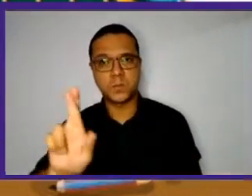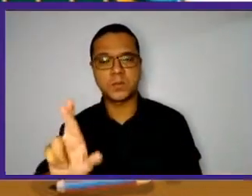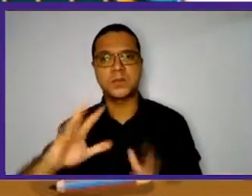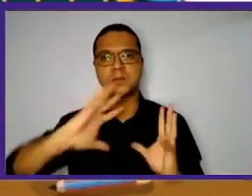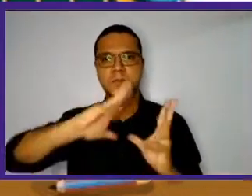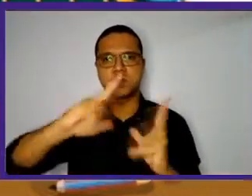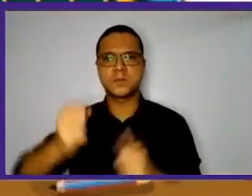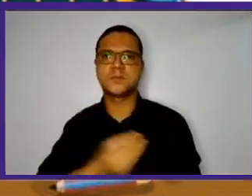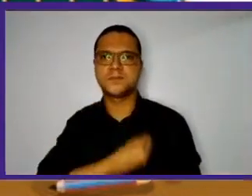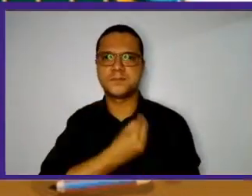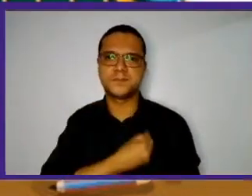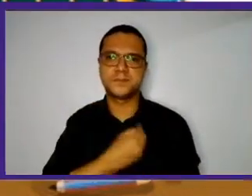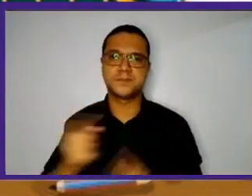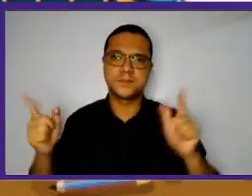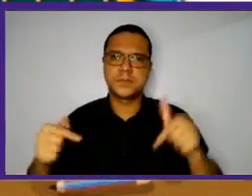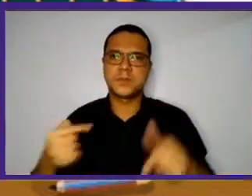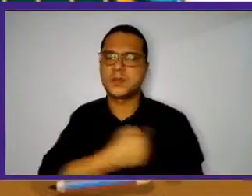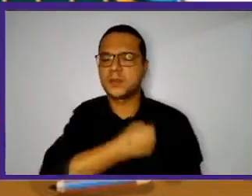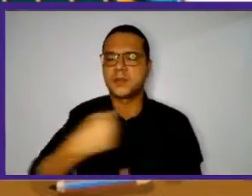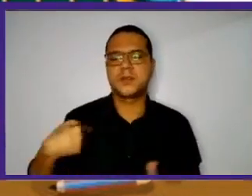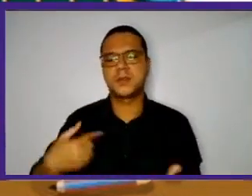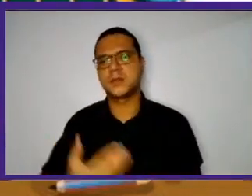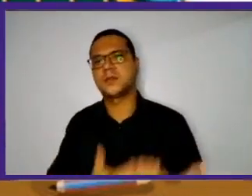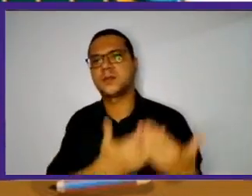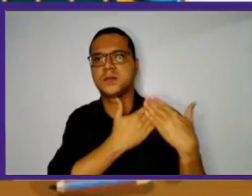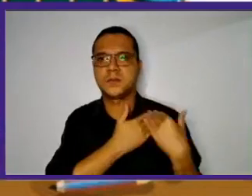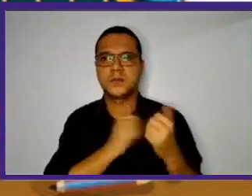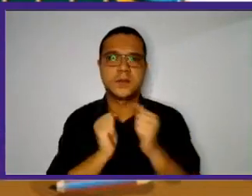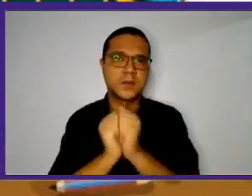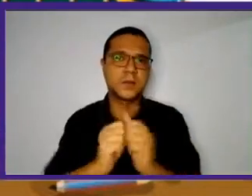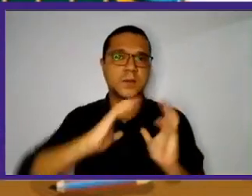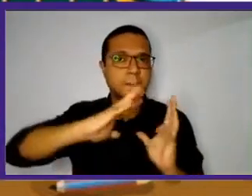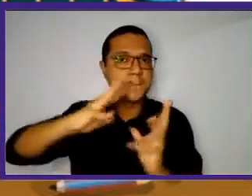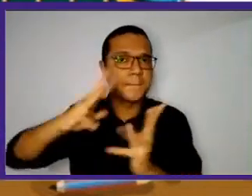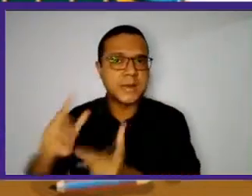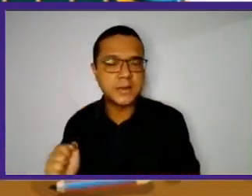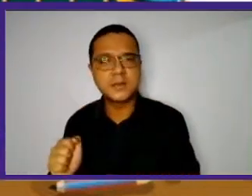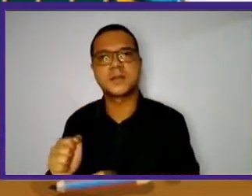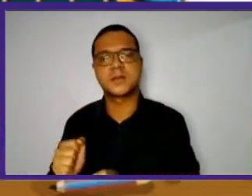vivemos. E assim, a nossa responsabilidade com o nosso planeta